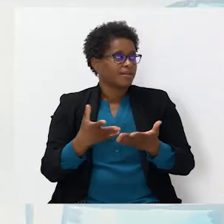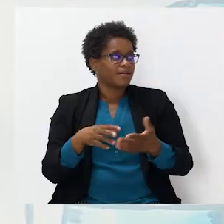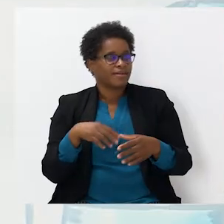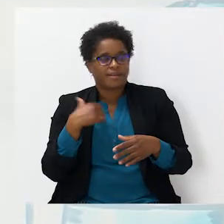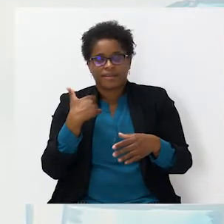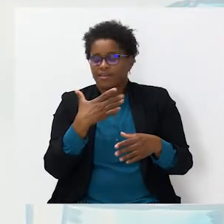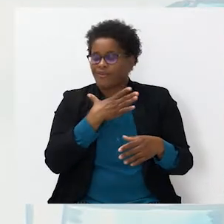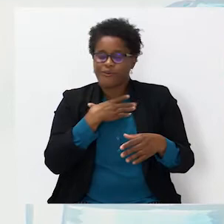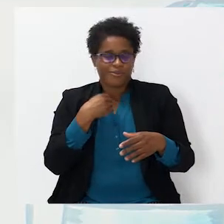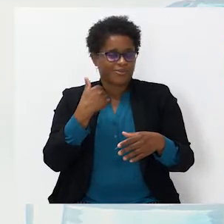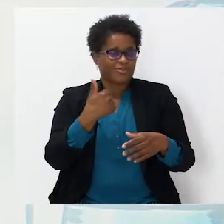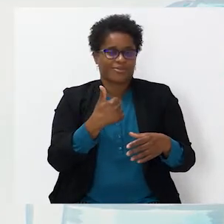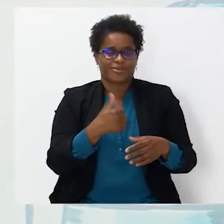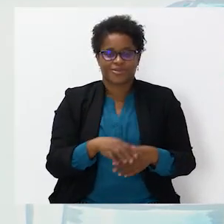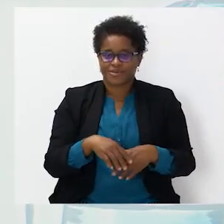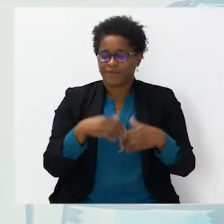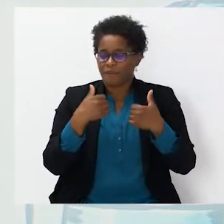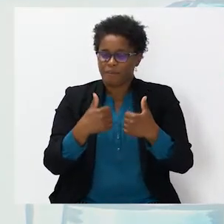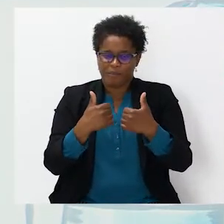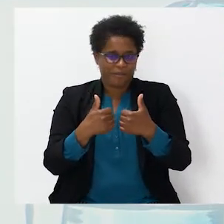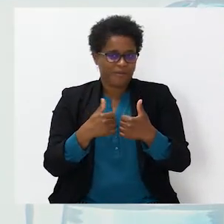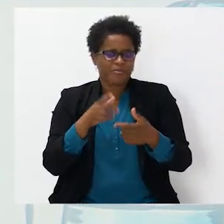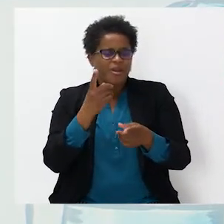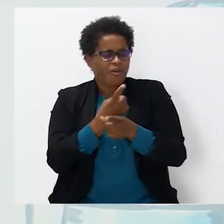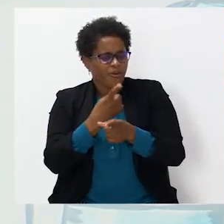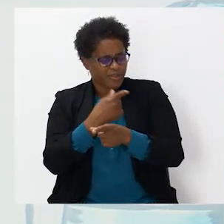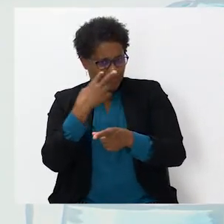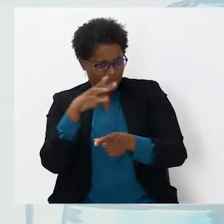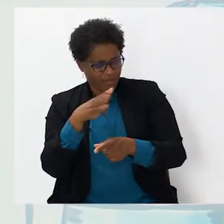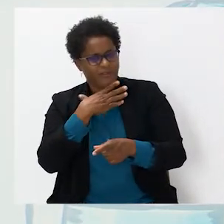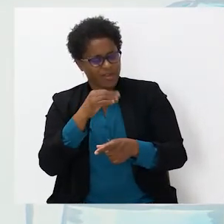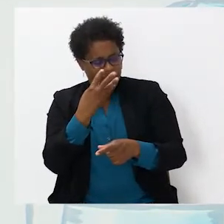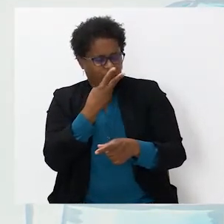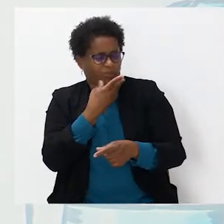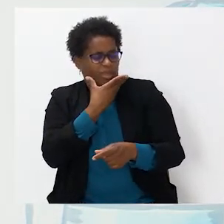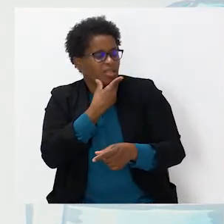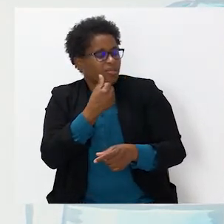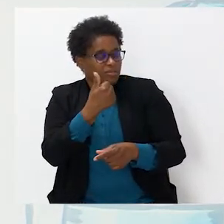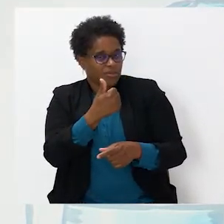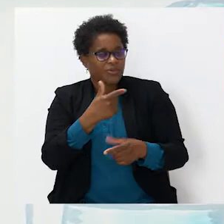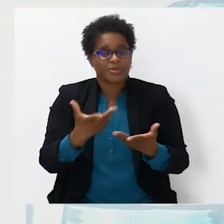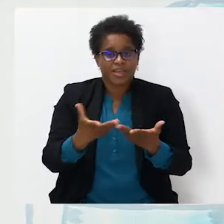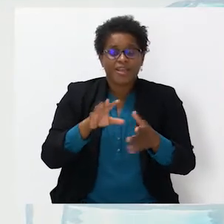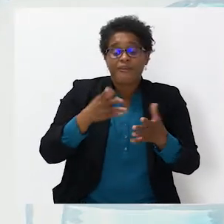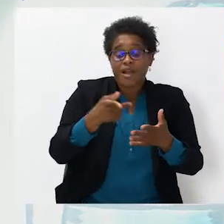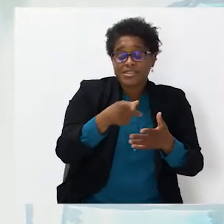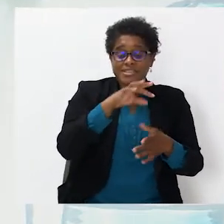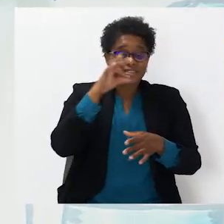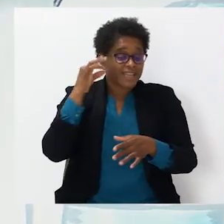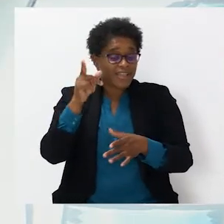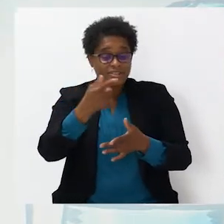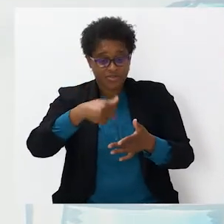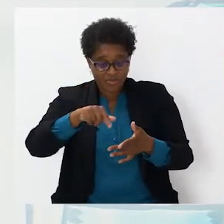delícia! Que delícia! Alguma coisa que viram, que gostaram, que é delicioso, não é? Que delícia! Qual desses sinais